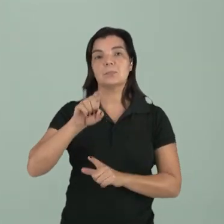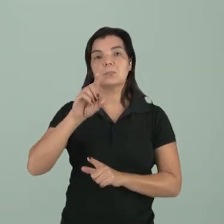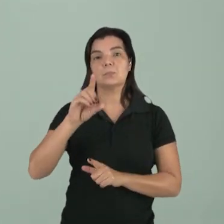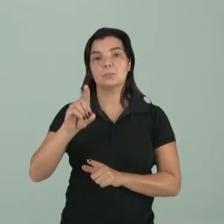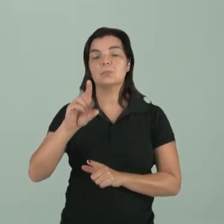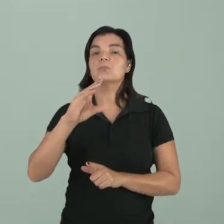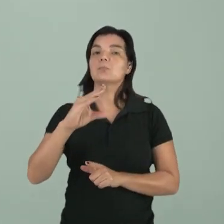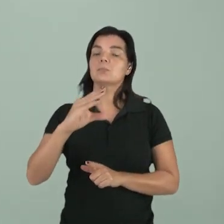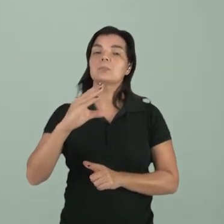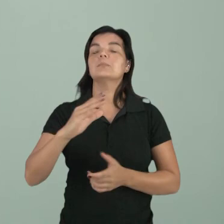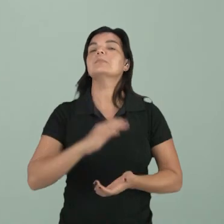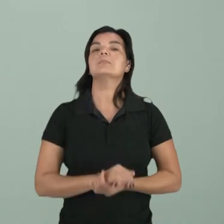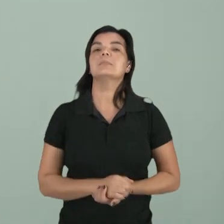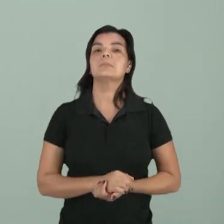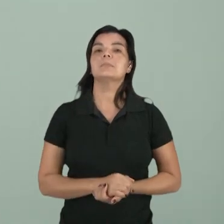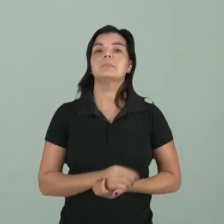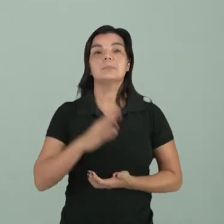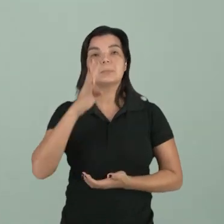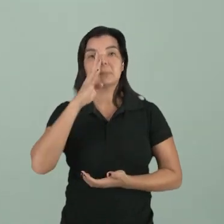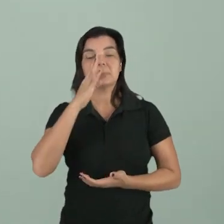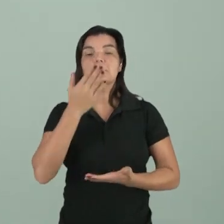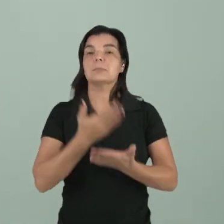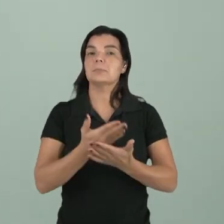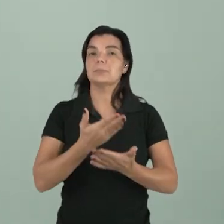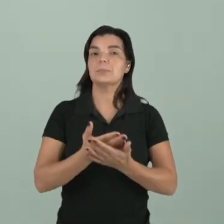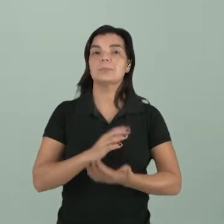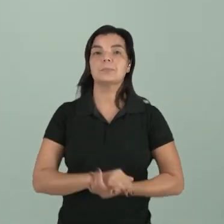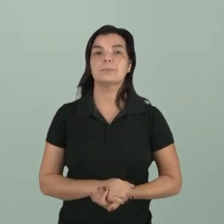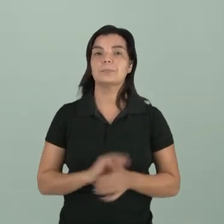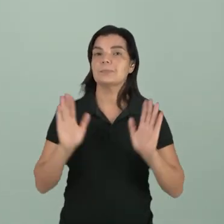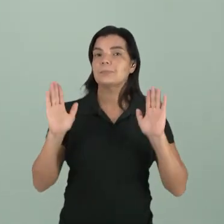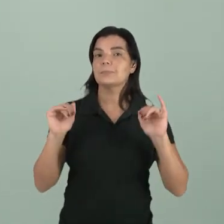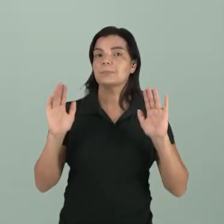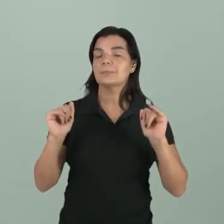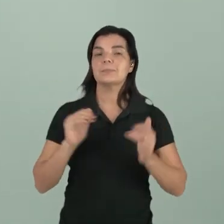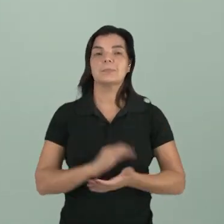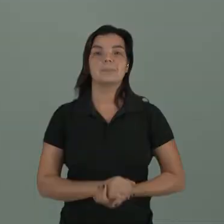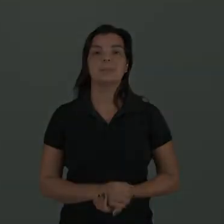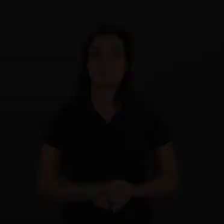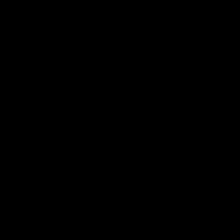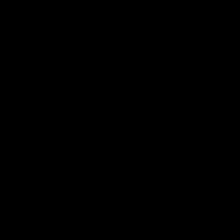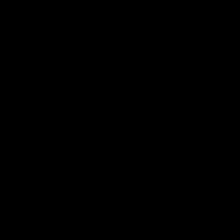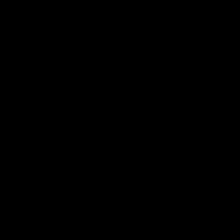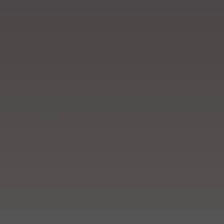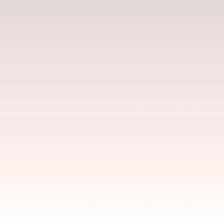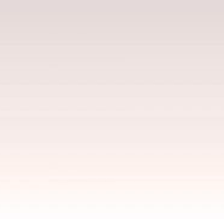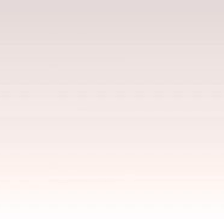acessem eduque.acre para assistir esse e os demais vídeos. Tchau, tchau.